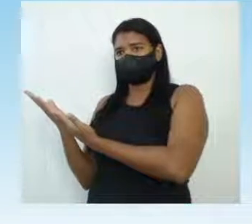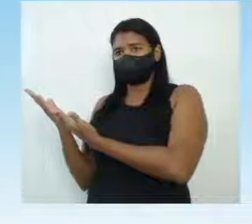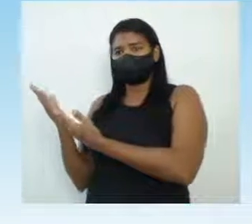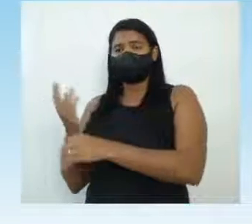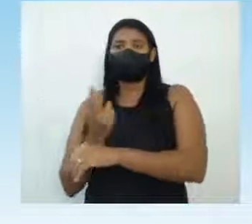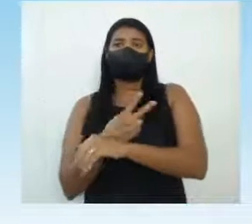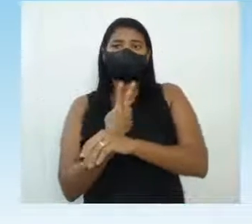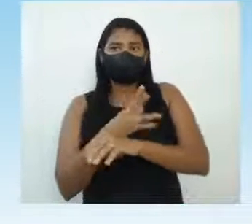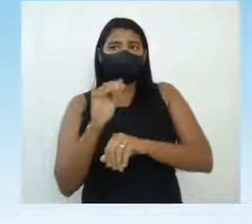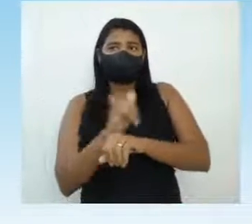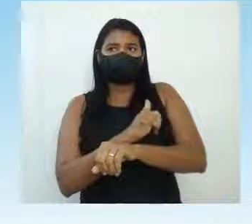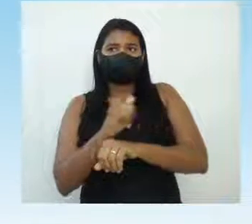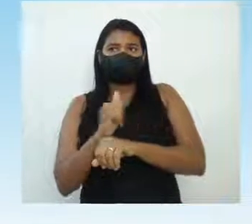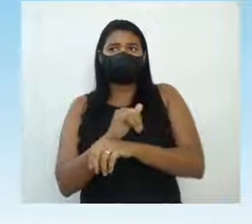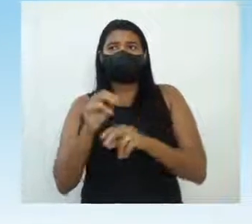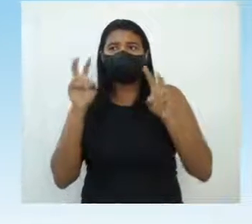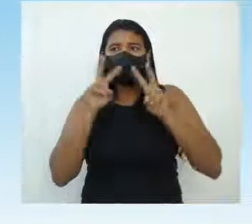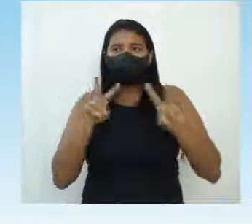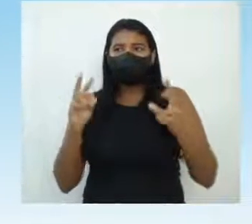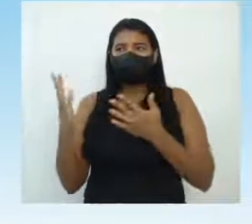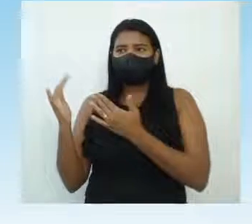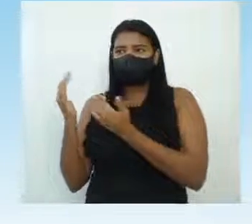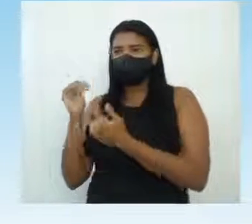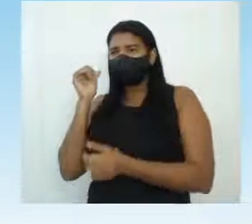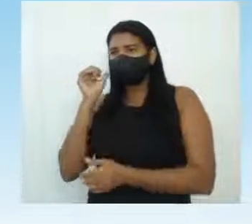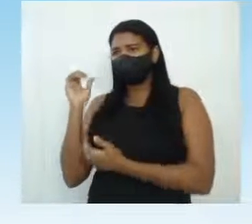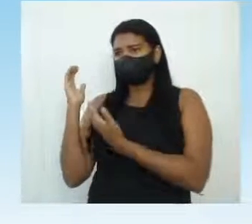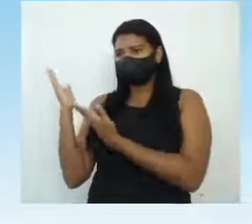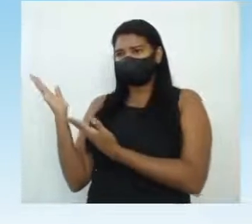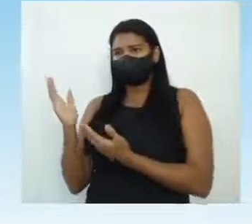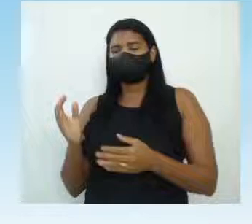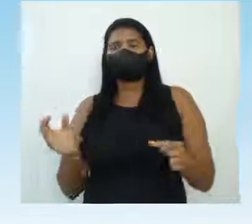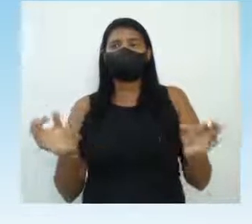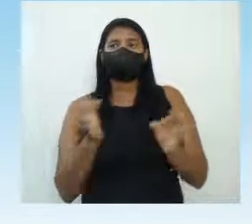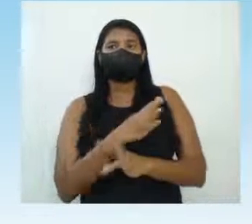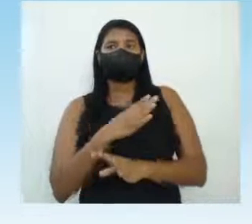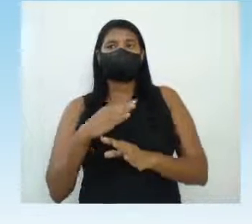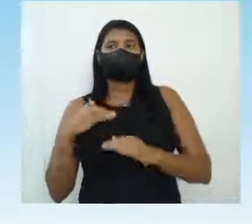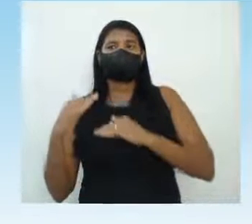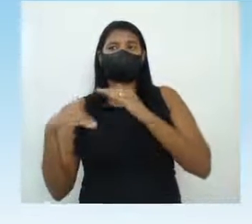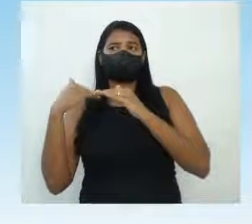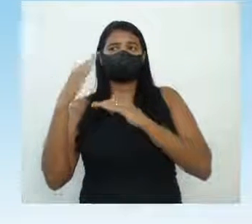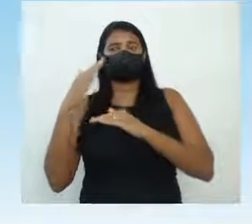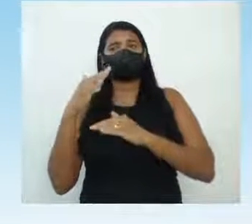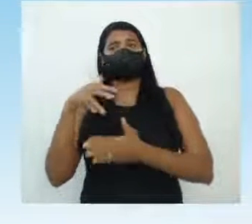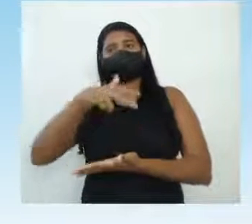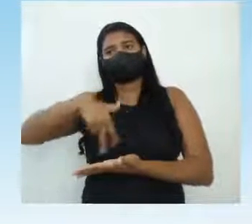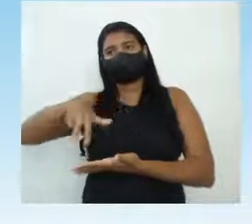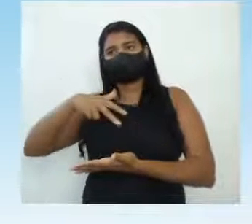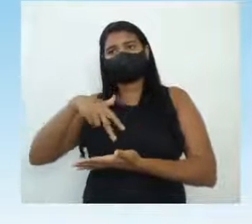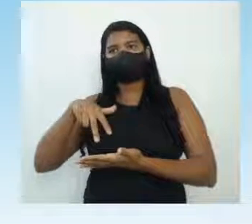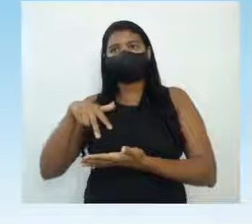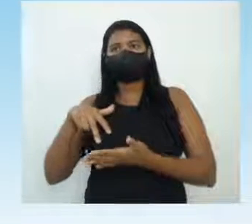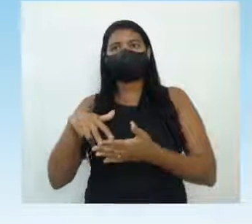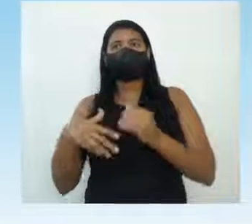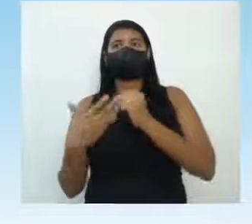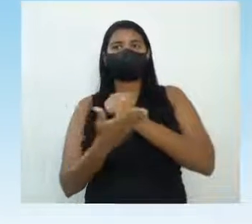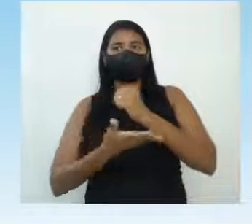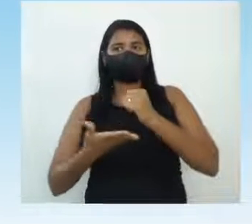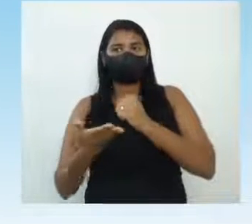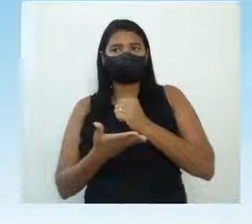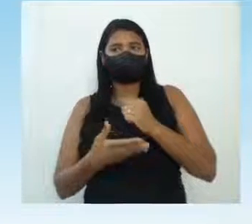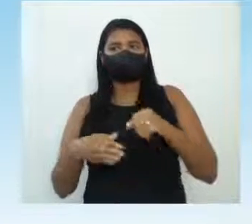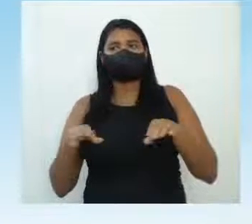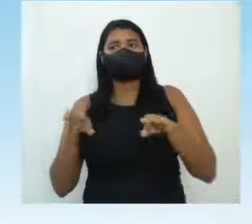essa jovem aí, tá? Para terminar, gente, temos a dança contemporânea, que vai se basear na dança